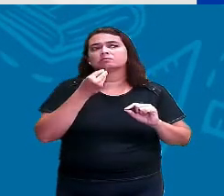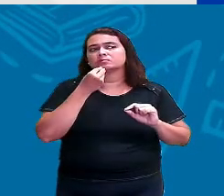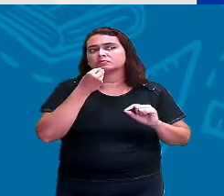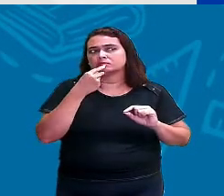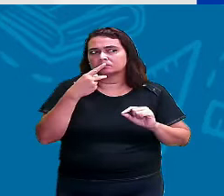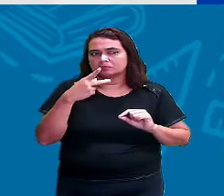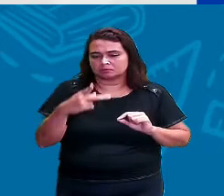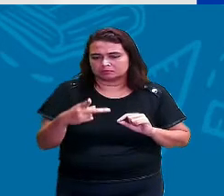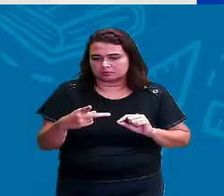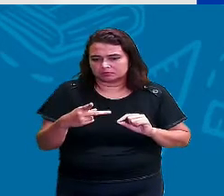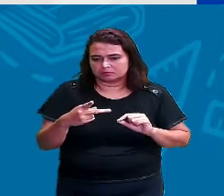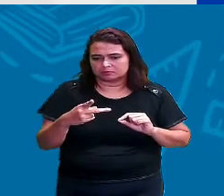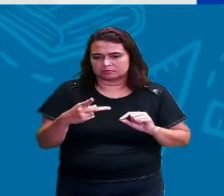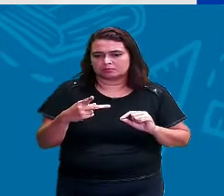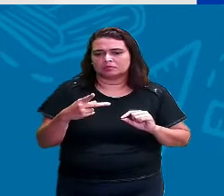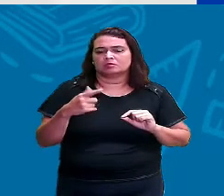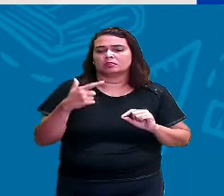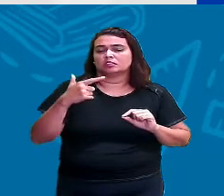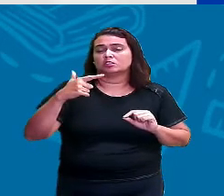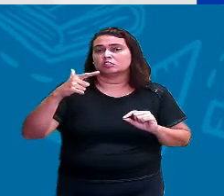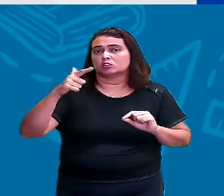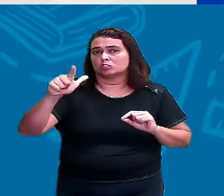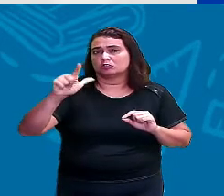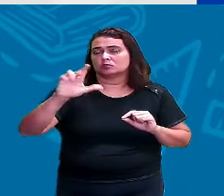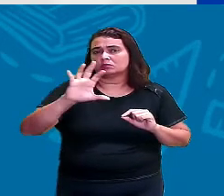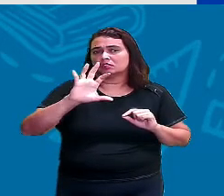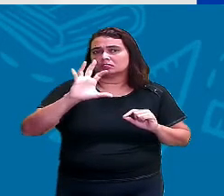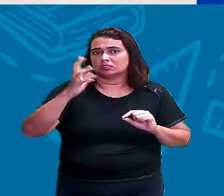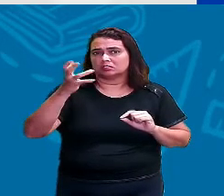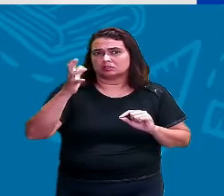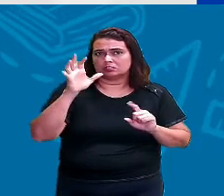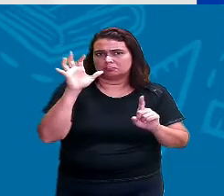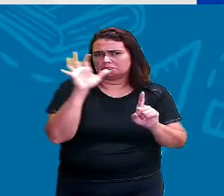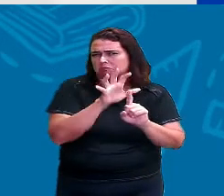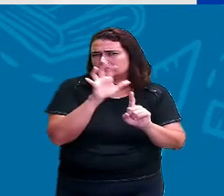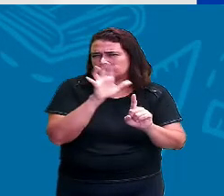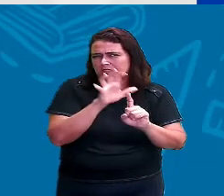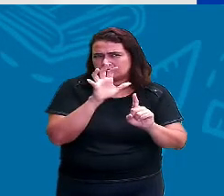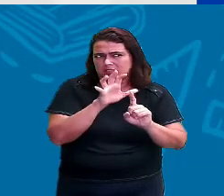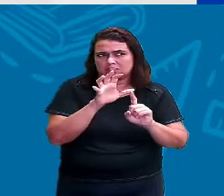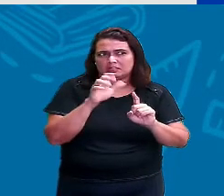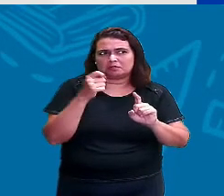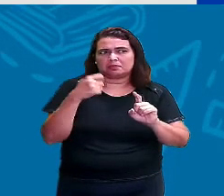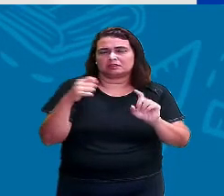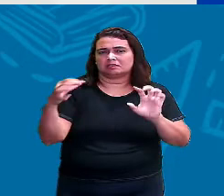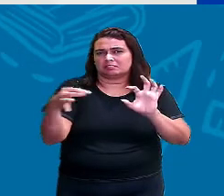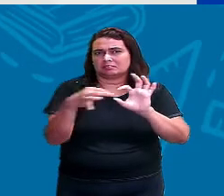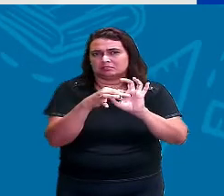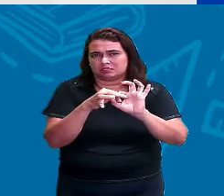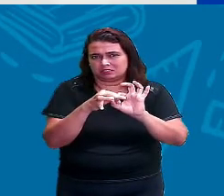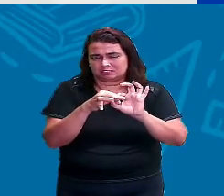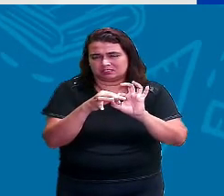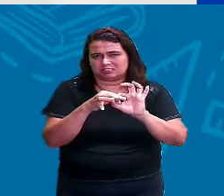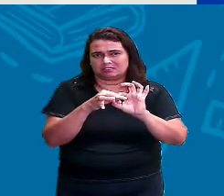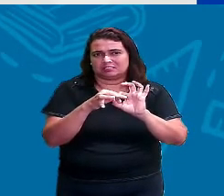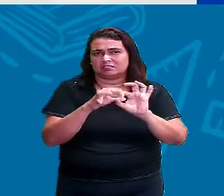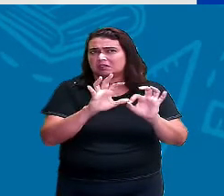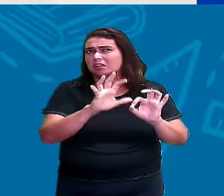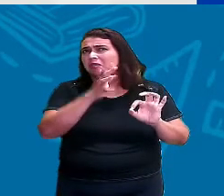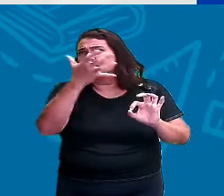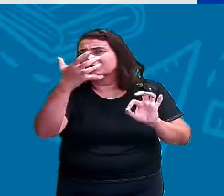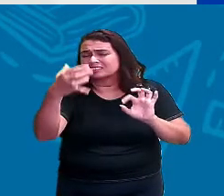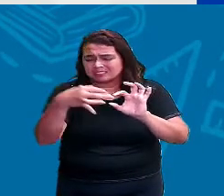probabilidade de outros eventos. Então, um automaticamente está ligado com o